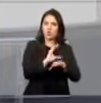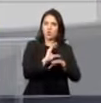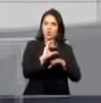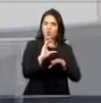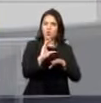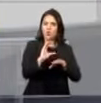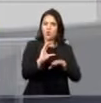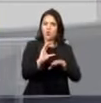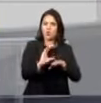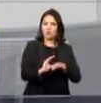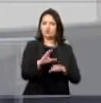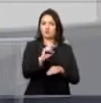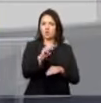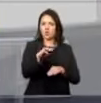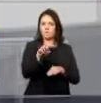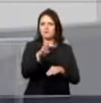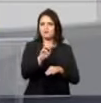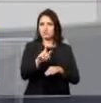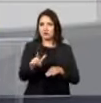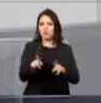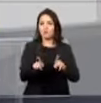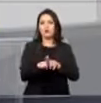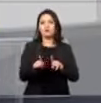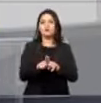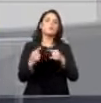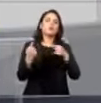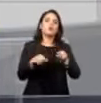o Código Comercial e contra